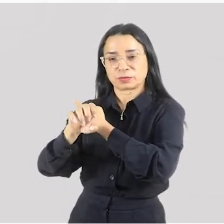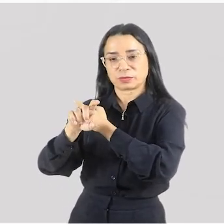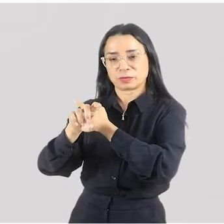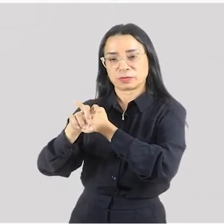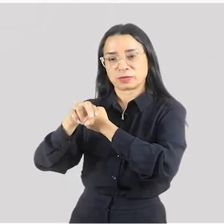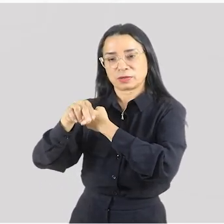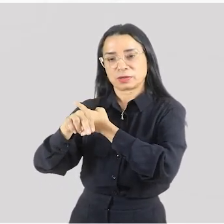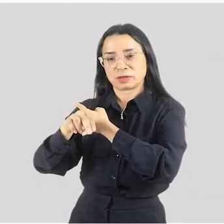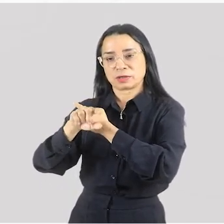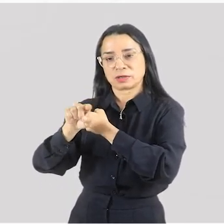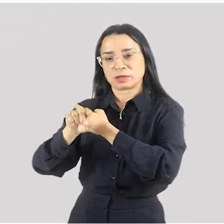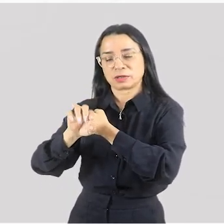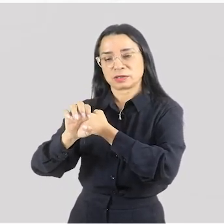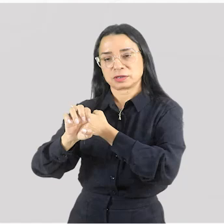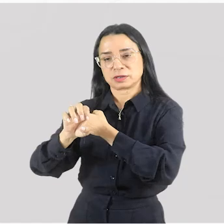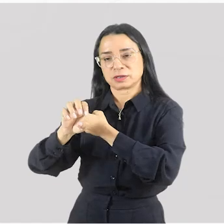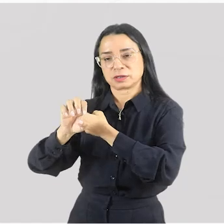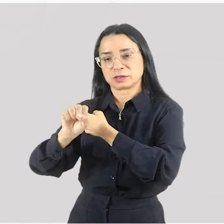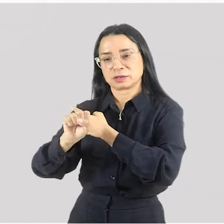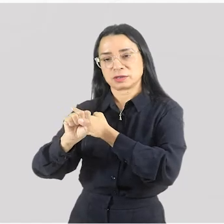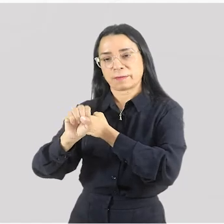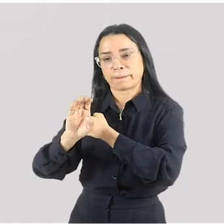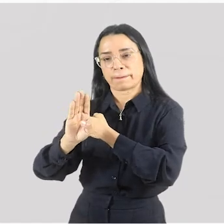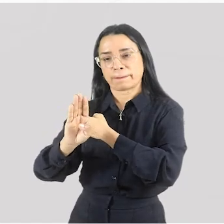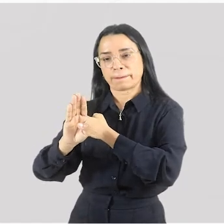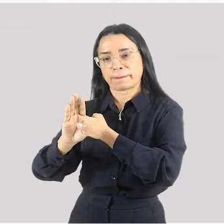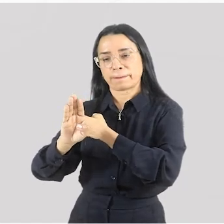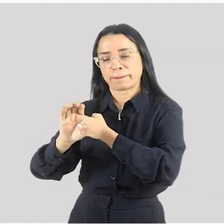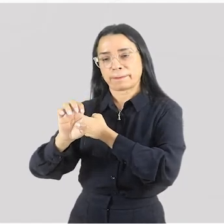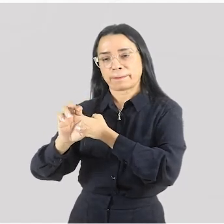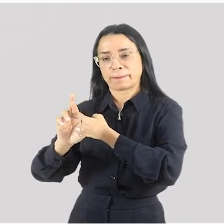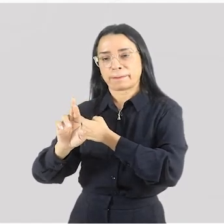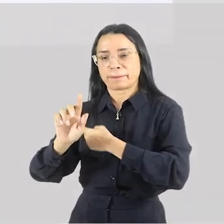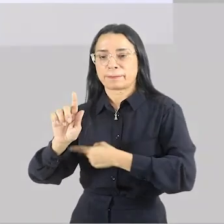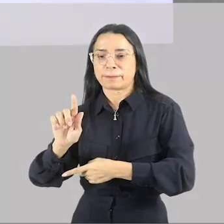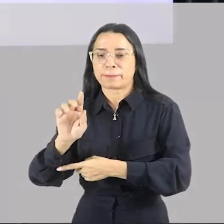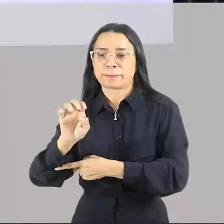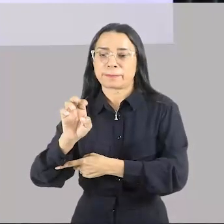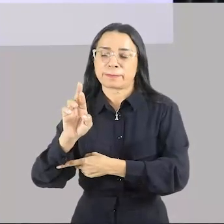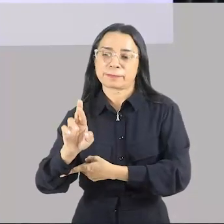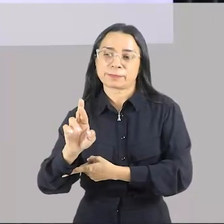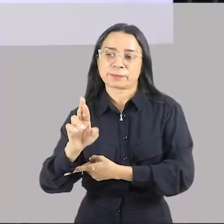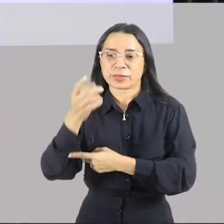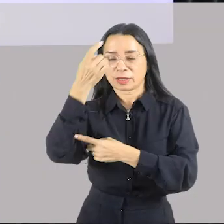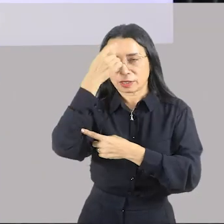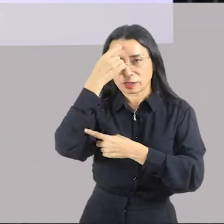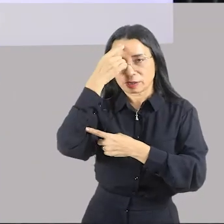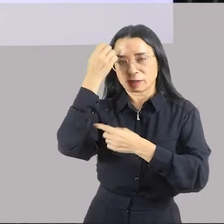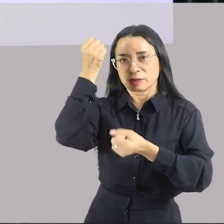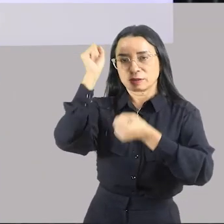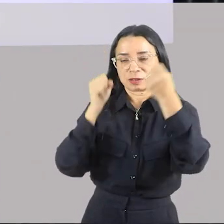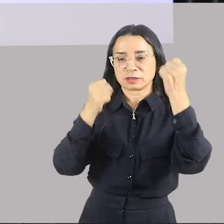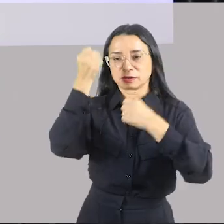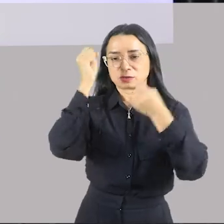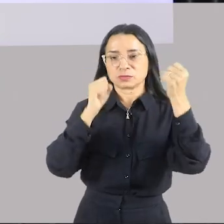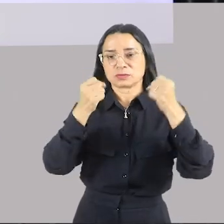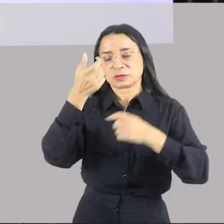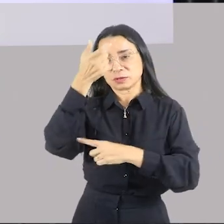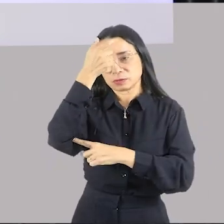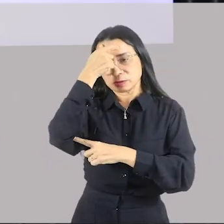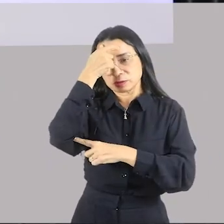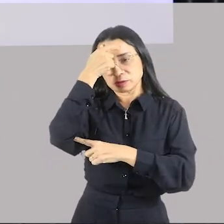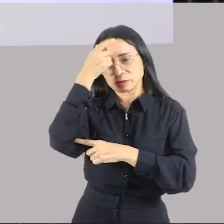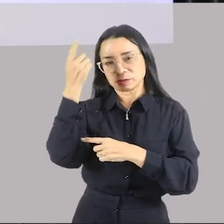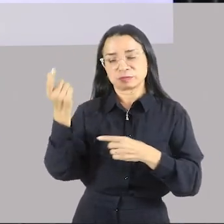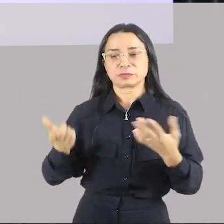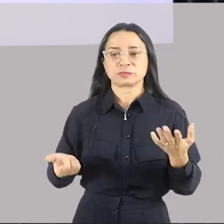Enzensberger. É muito difícil de citar esse cara, né? Mas a ideia dele é uma ideia muito boa. A ideia da indústria da consciência. Vamos